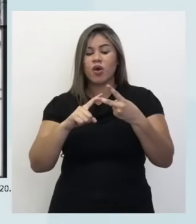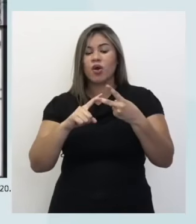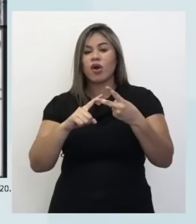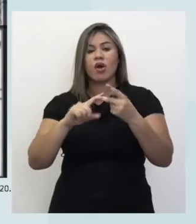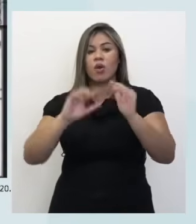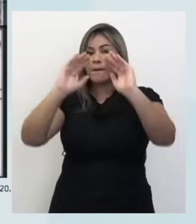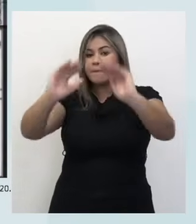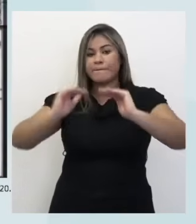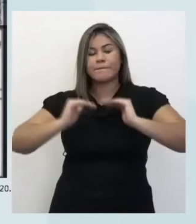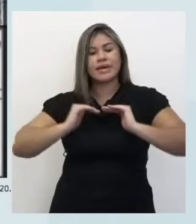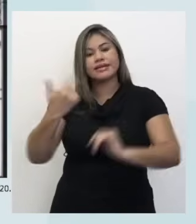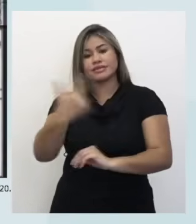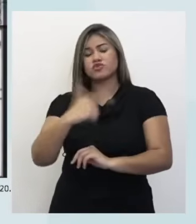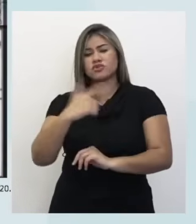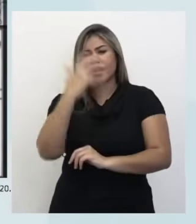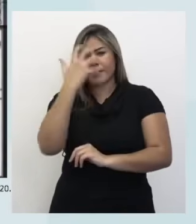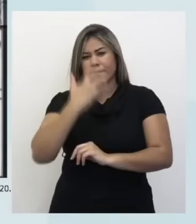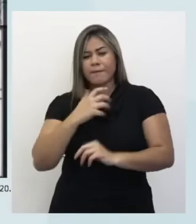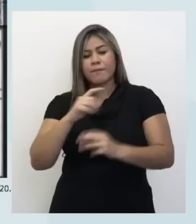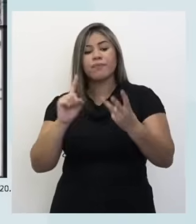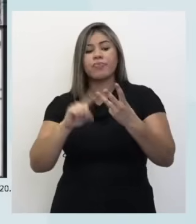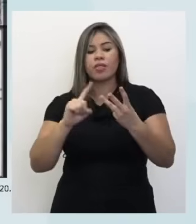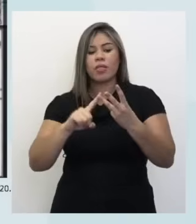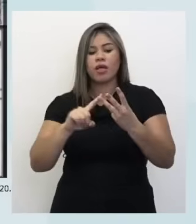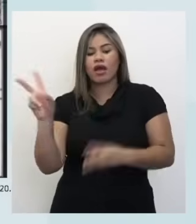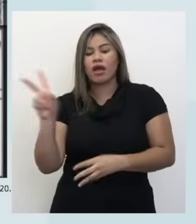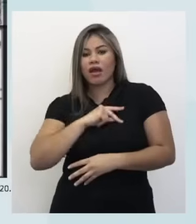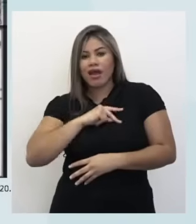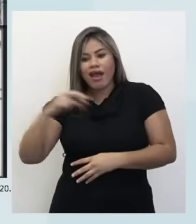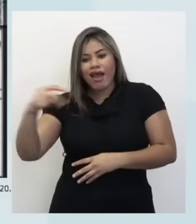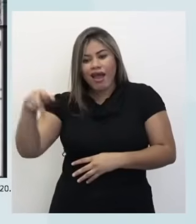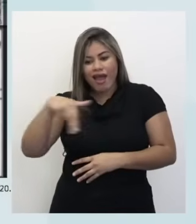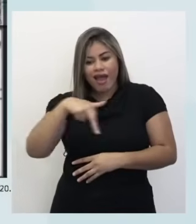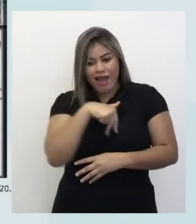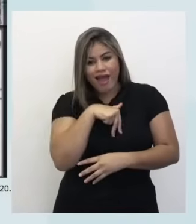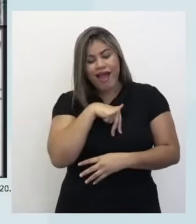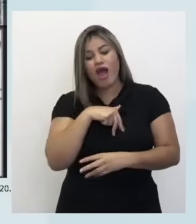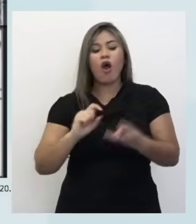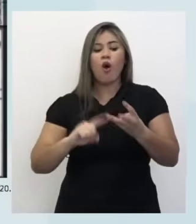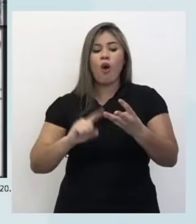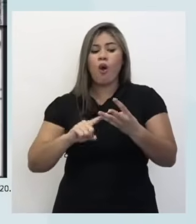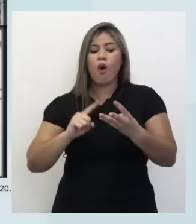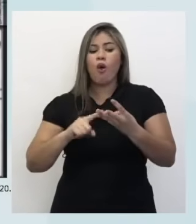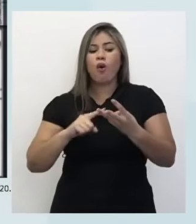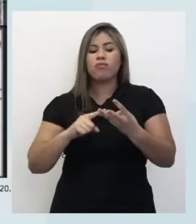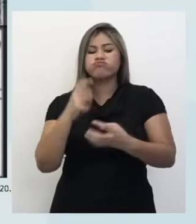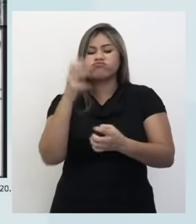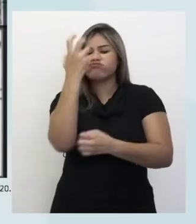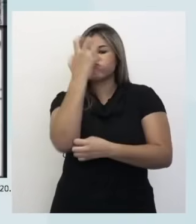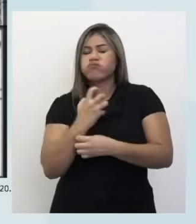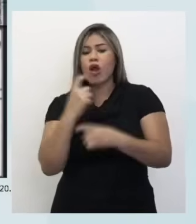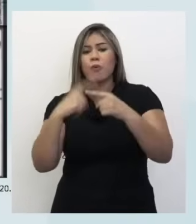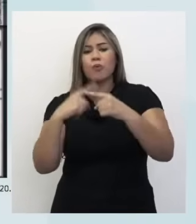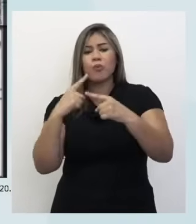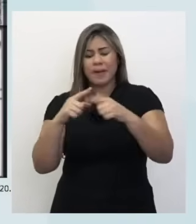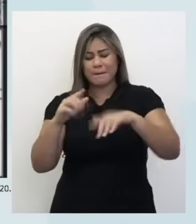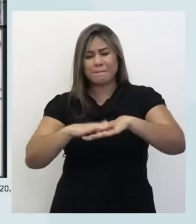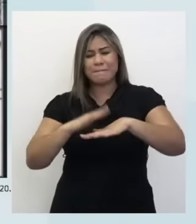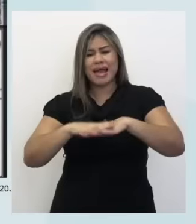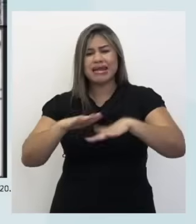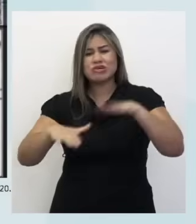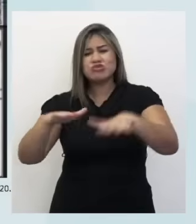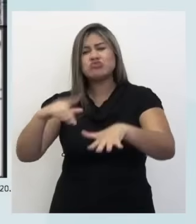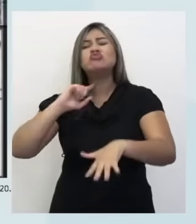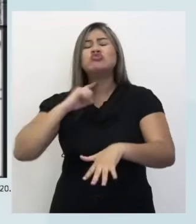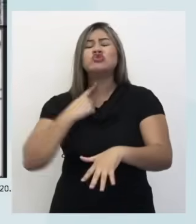ter-lhe desobedecido. Surpresa por ele ter atendido a seu pedido. Ou irritada por ele ter ido até a sala com os pés sujos.